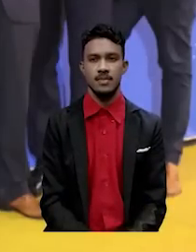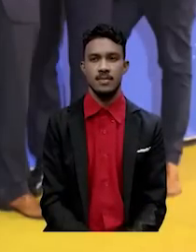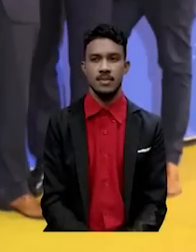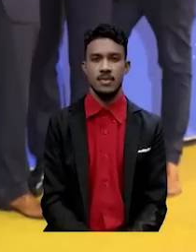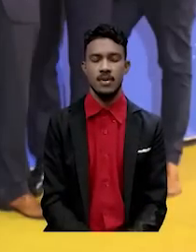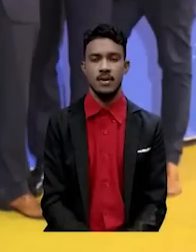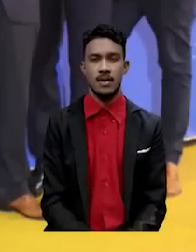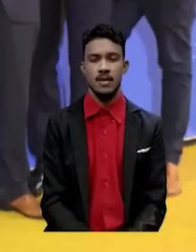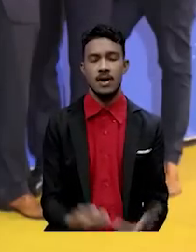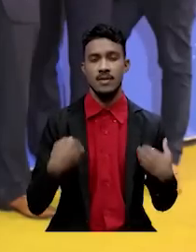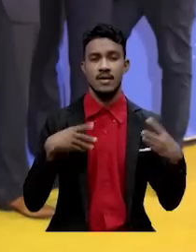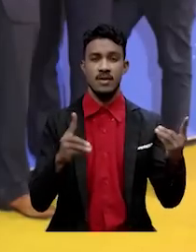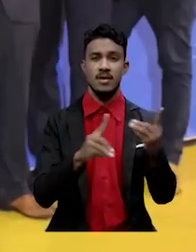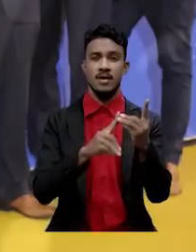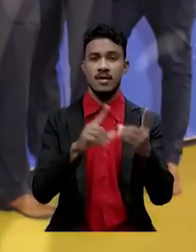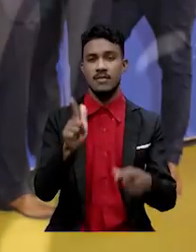E dia 21,